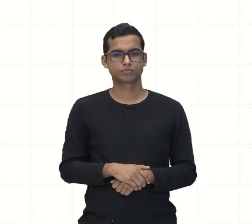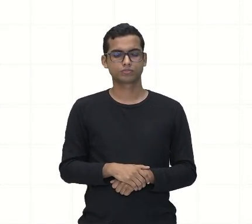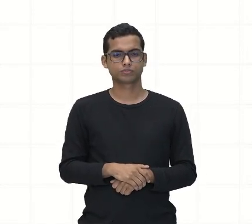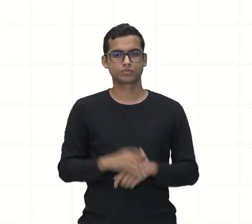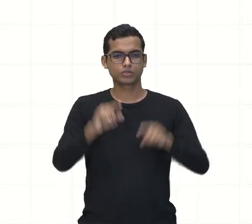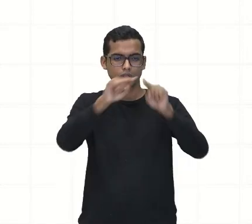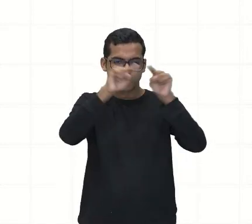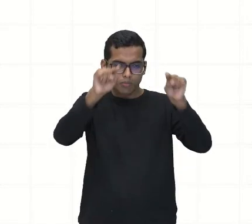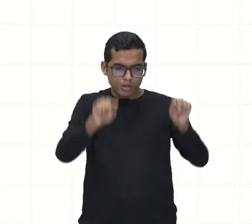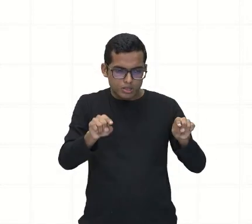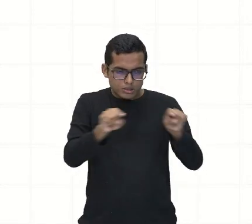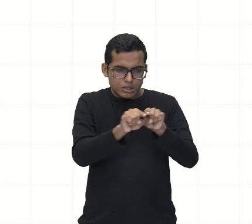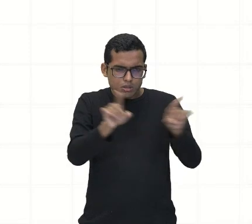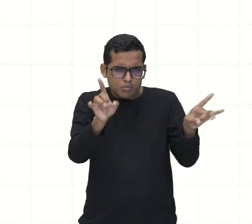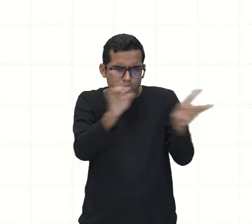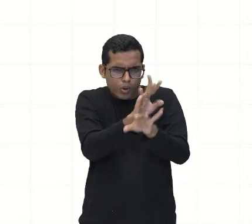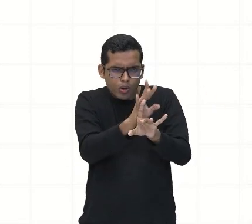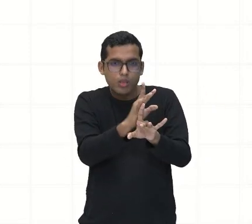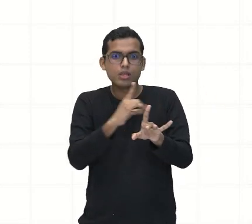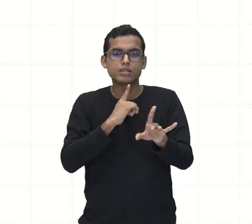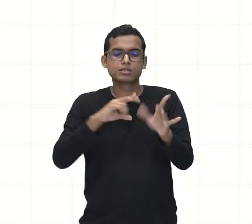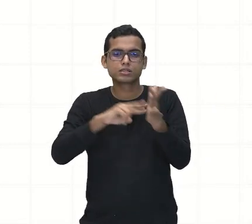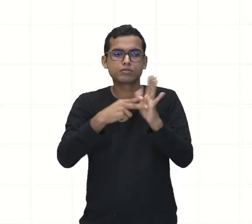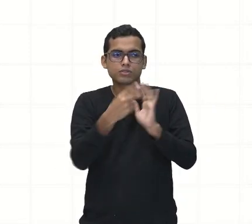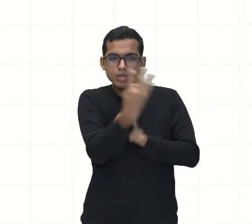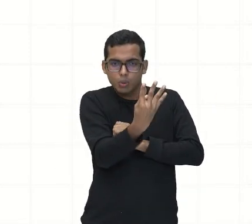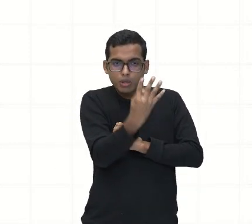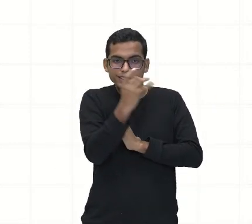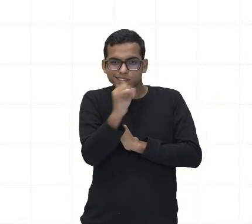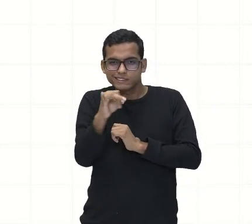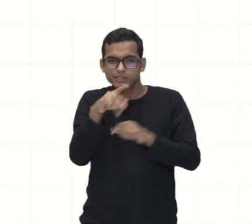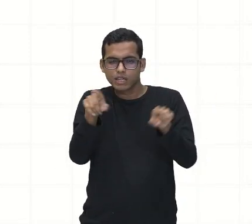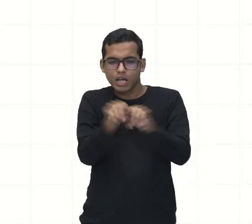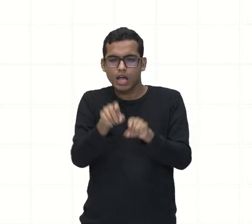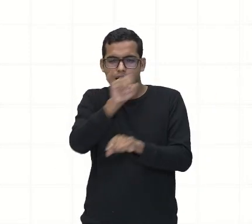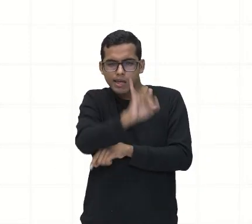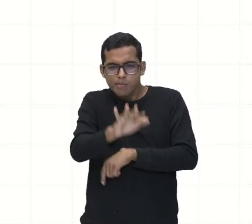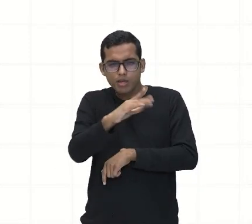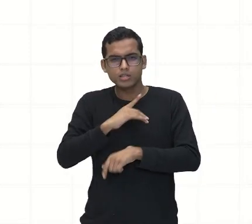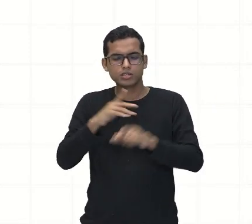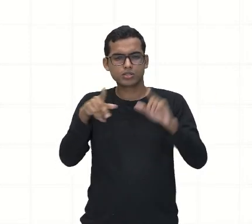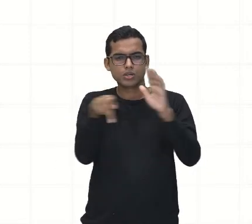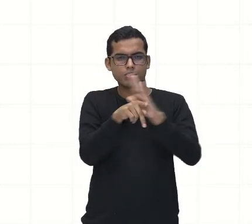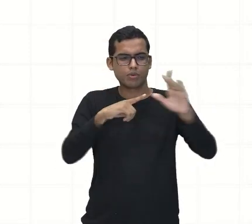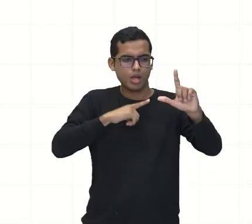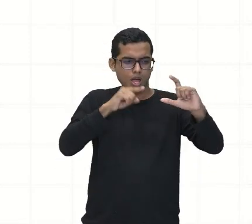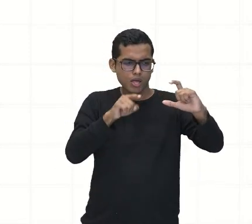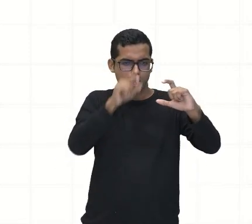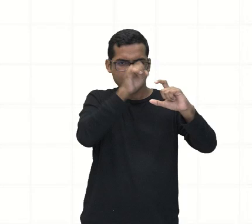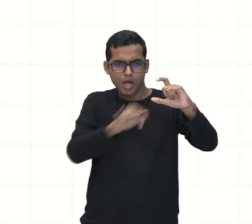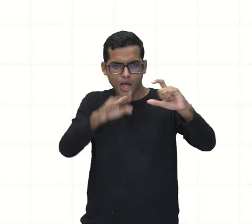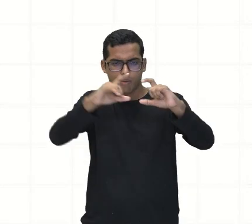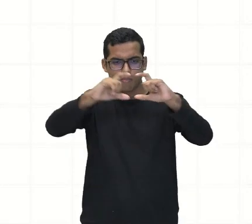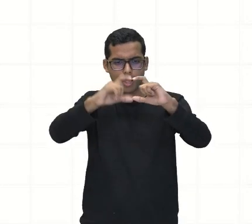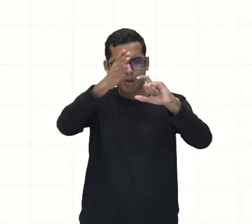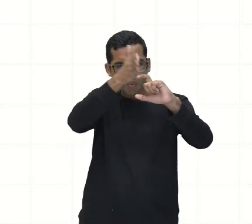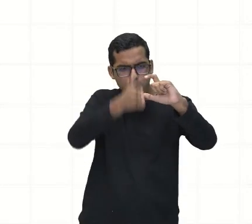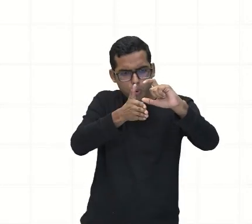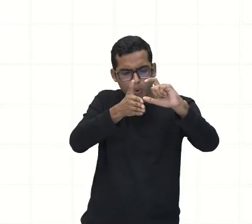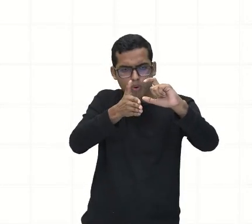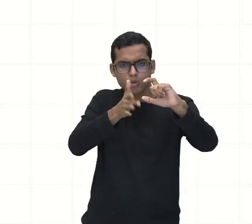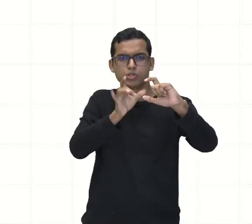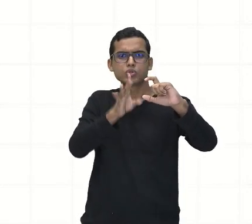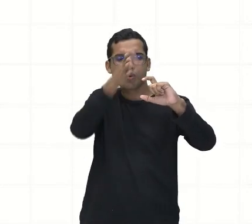4 moças. Então, aqui eu teria 4 moças. Se eu observar, aqui está cortado, ó. Tá vendo? Não está completa essa imagem.